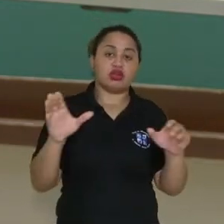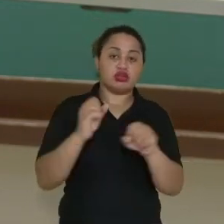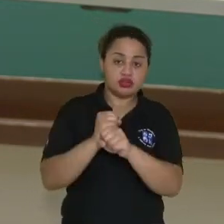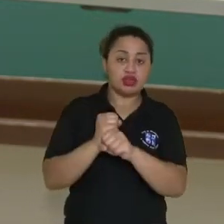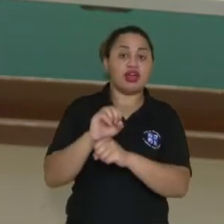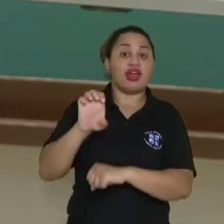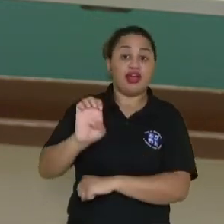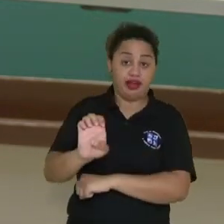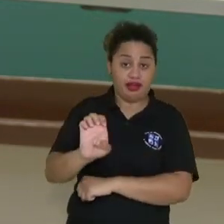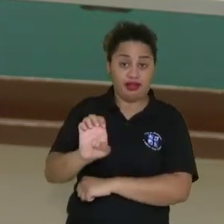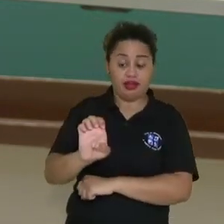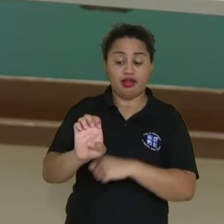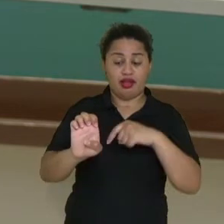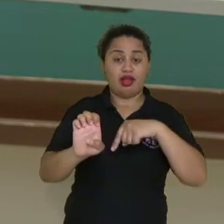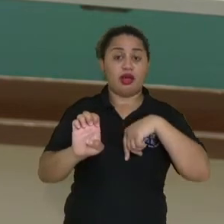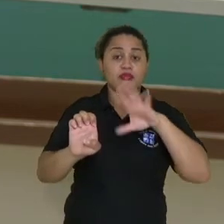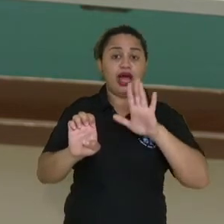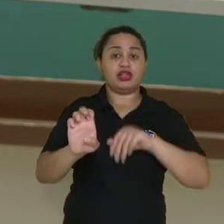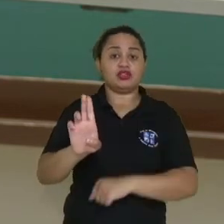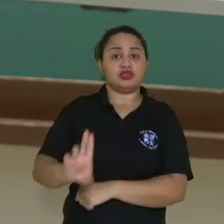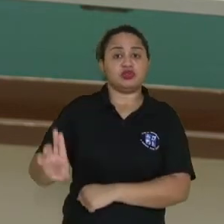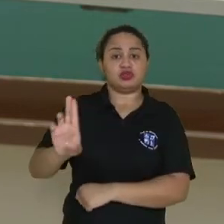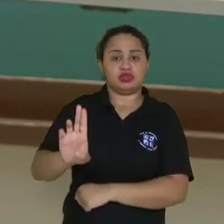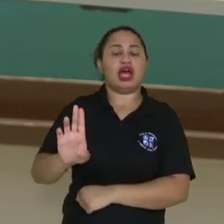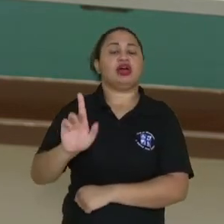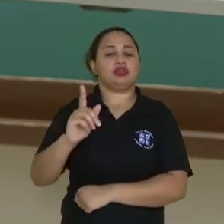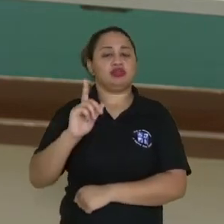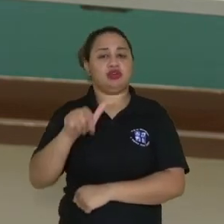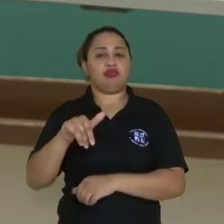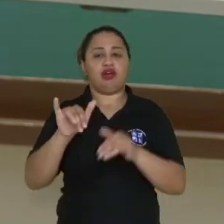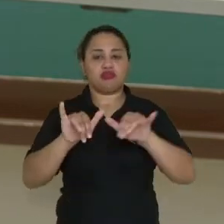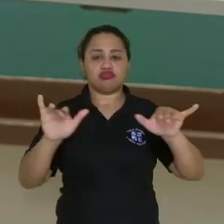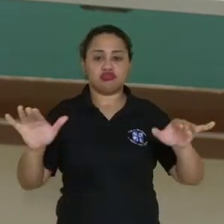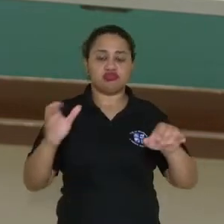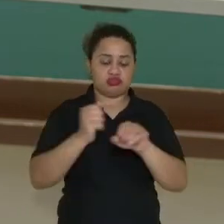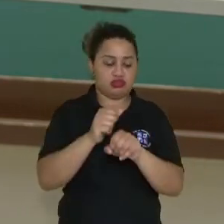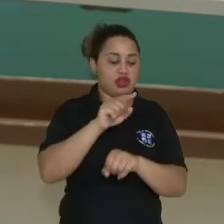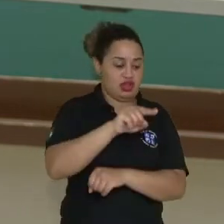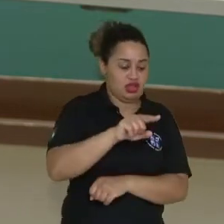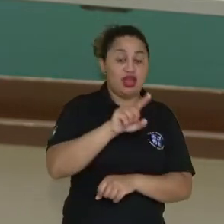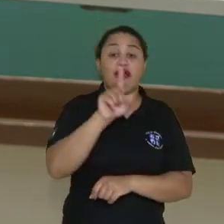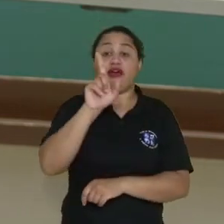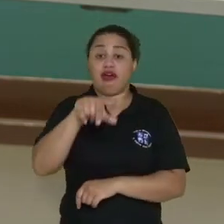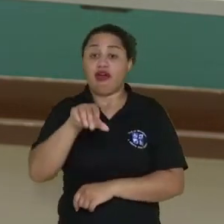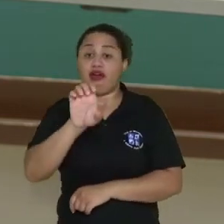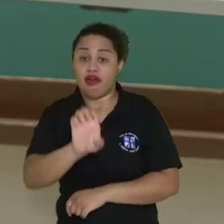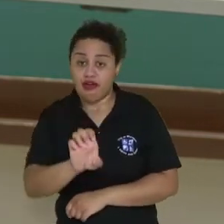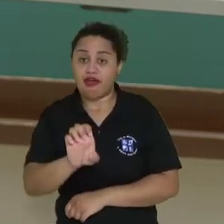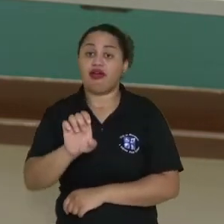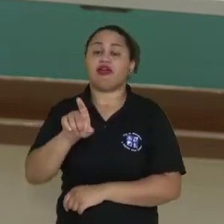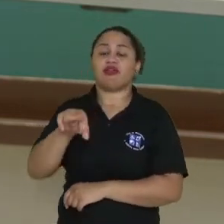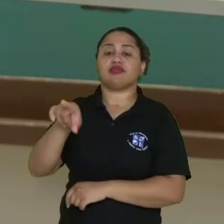das conjunções mais utilizadas para somar ideias, né? Ele não só estudou,